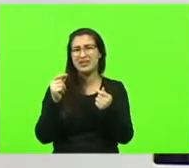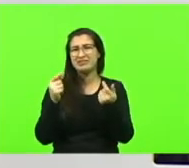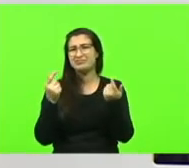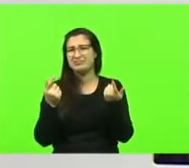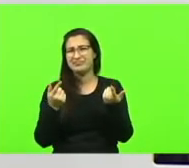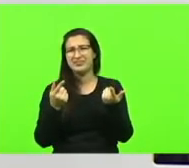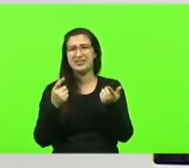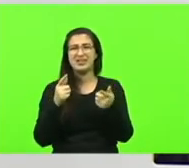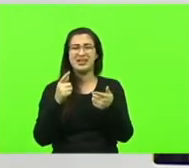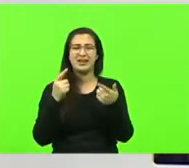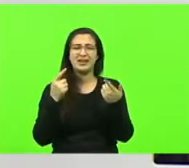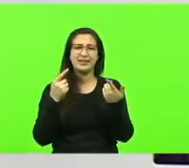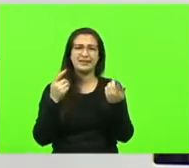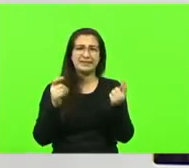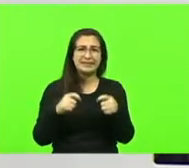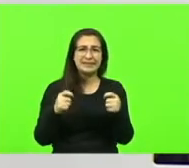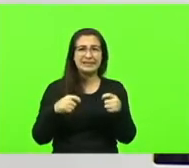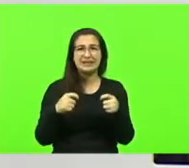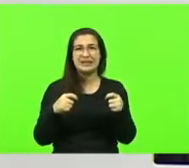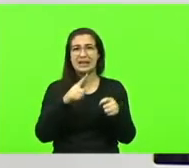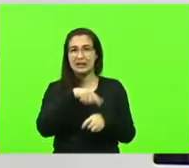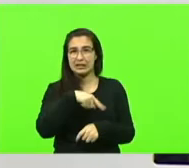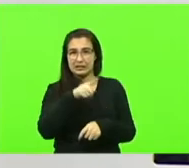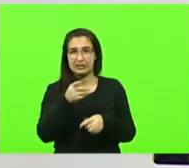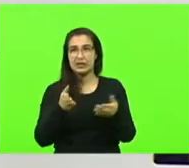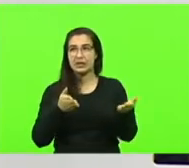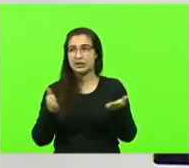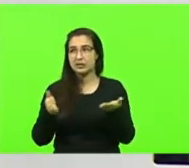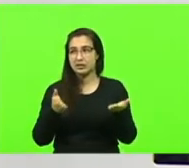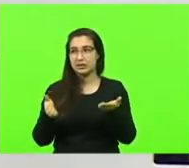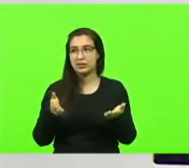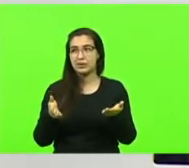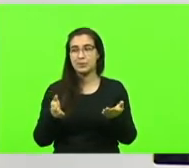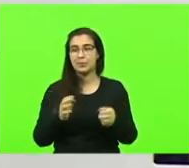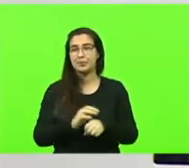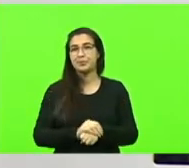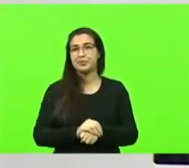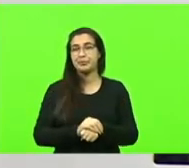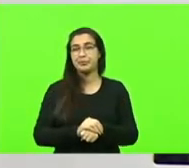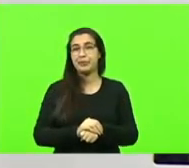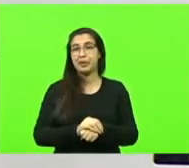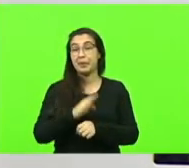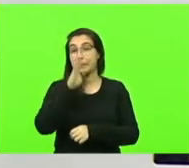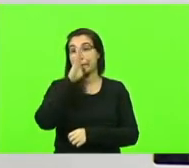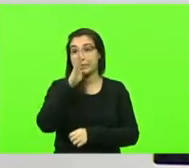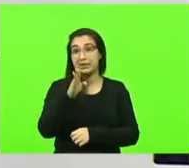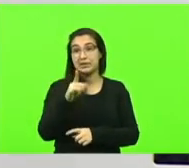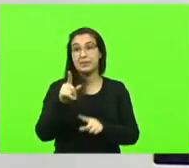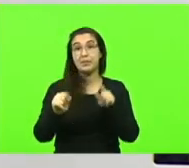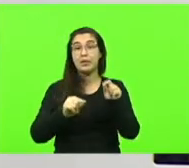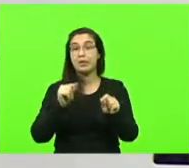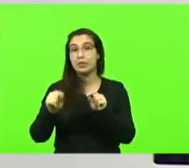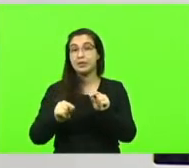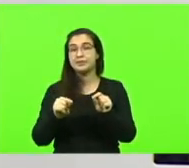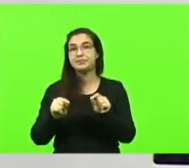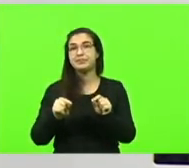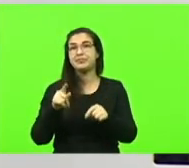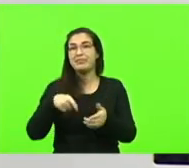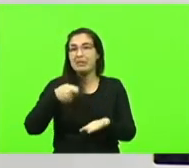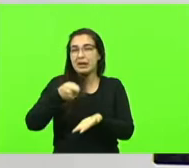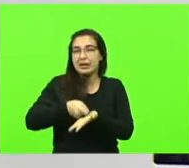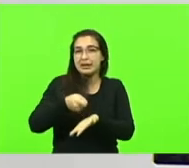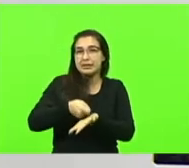para fugir da dispensa da licitação. O principal motivo foi do desinteresse foi a